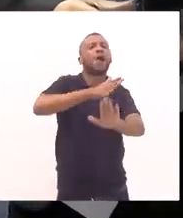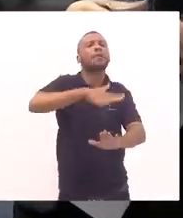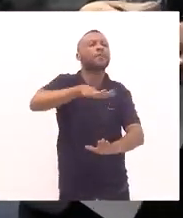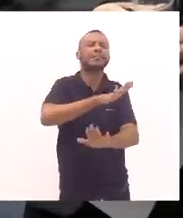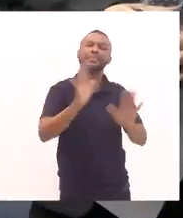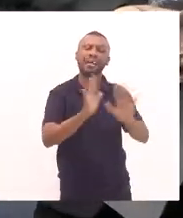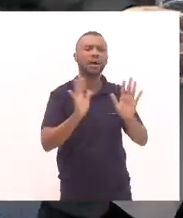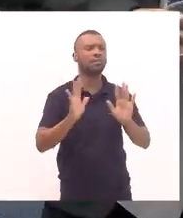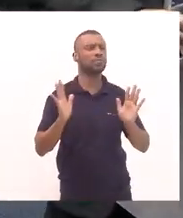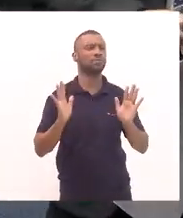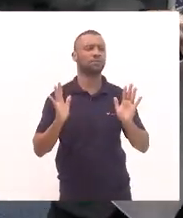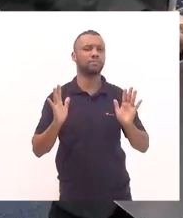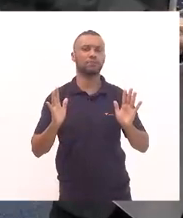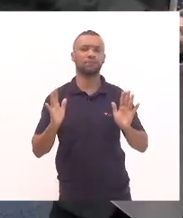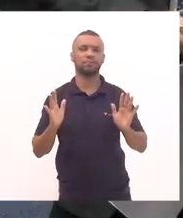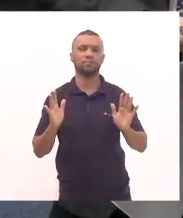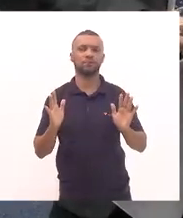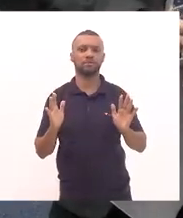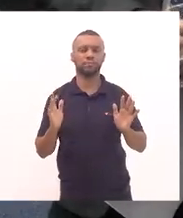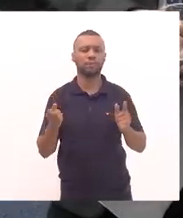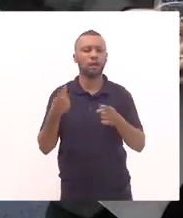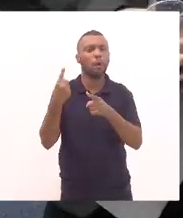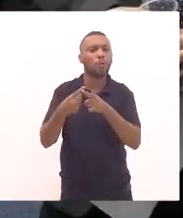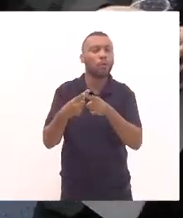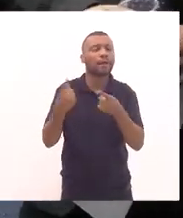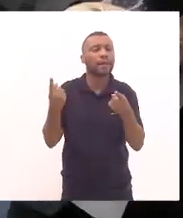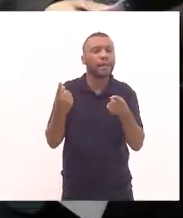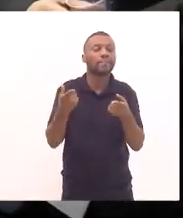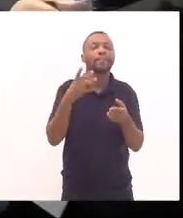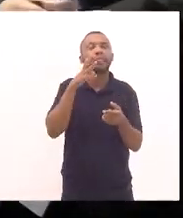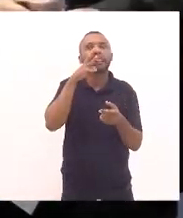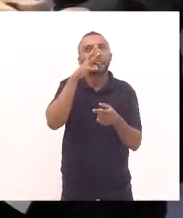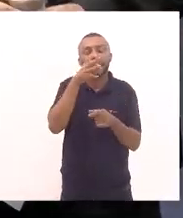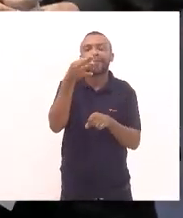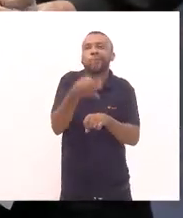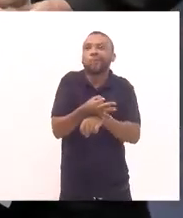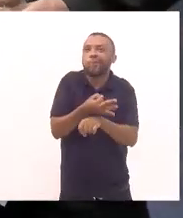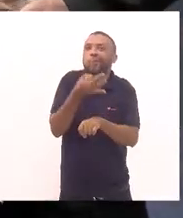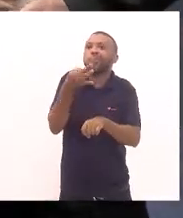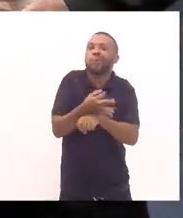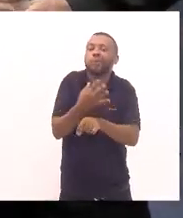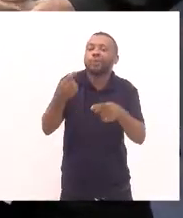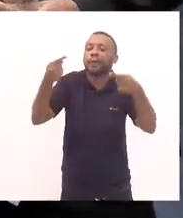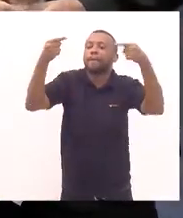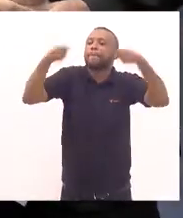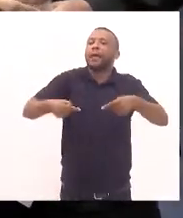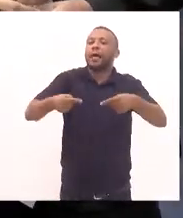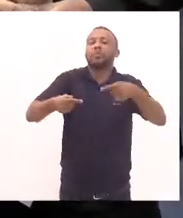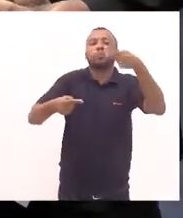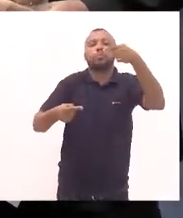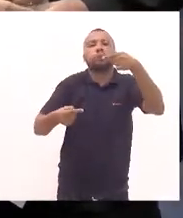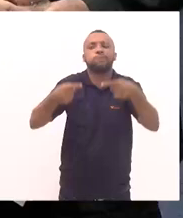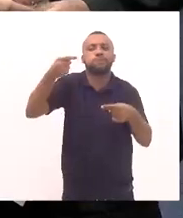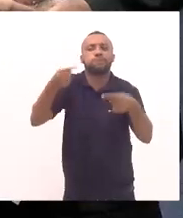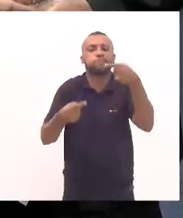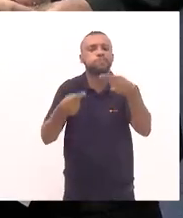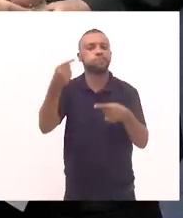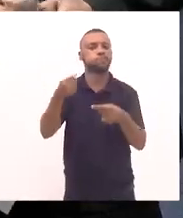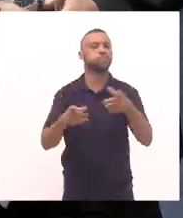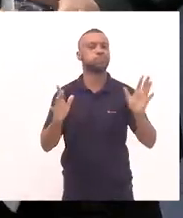ideológico. Por que não? Por que essa insistência desmedida e não autorizar que a